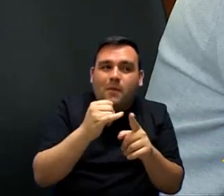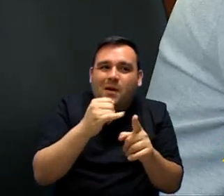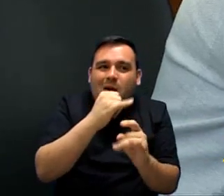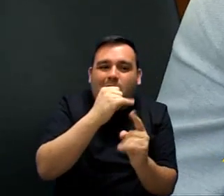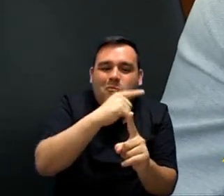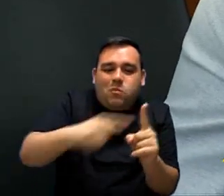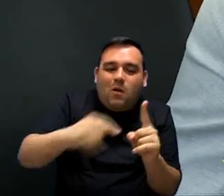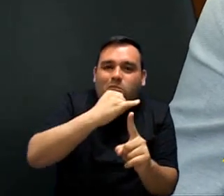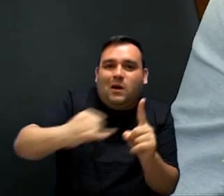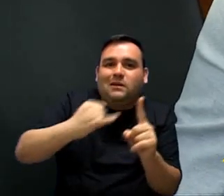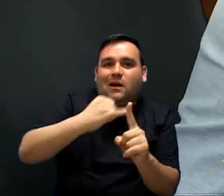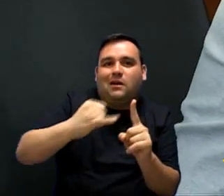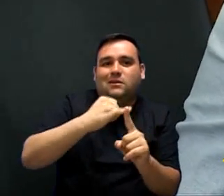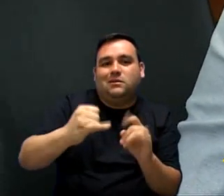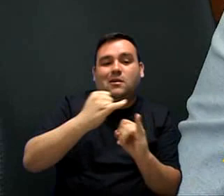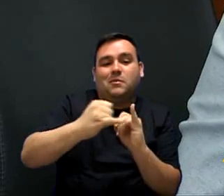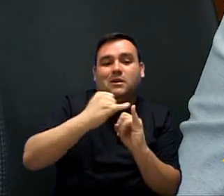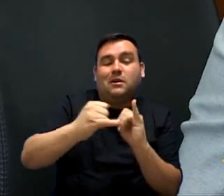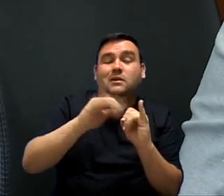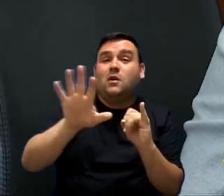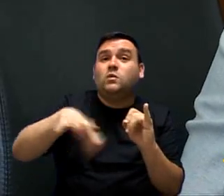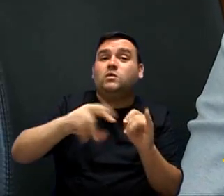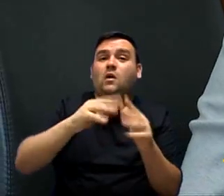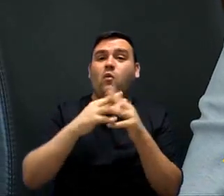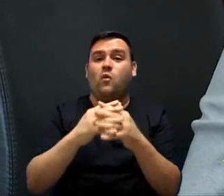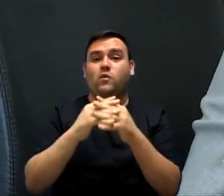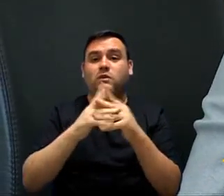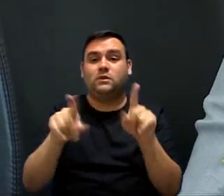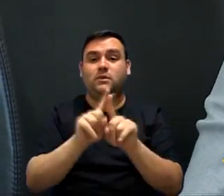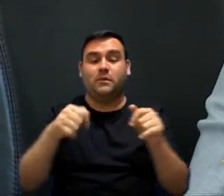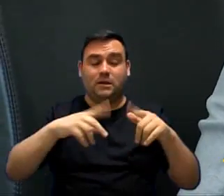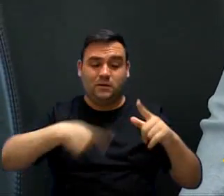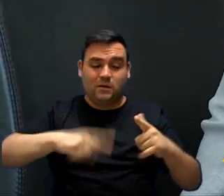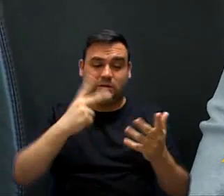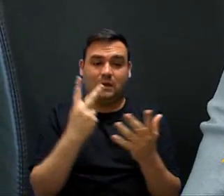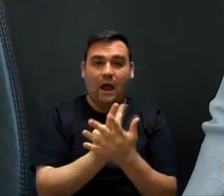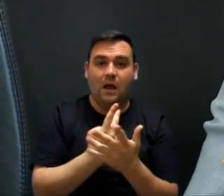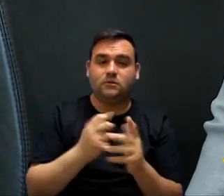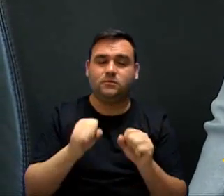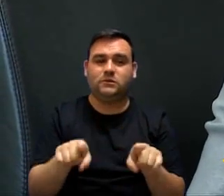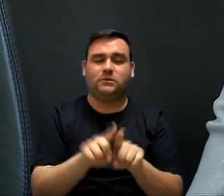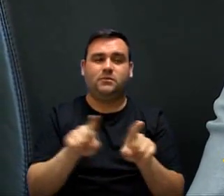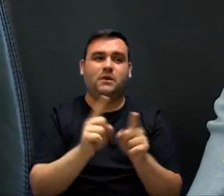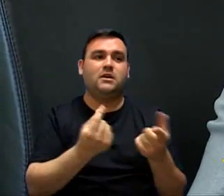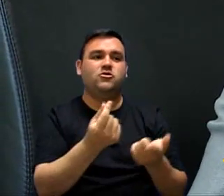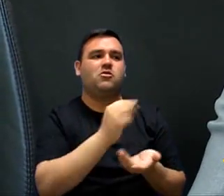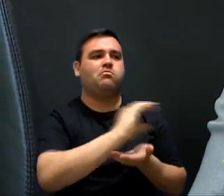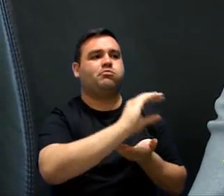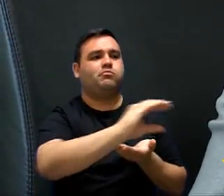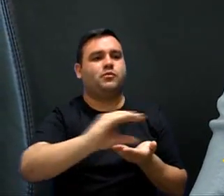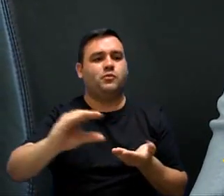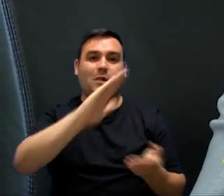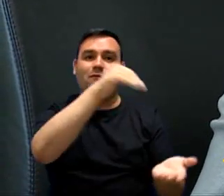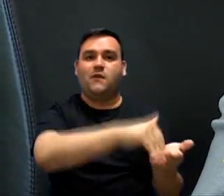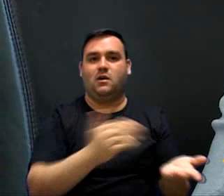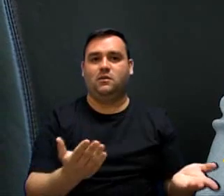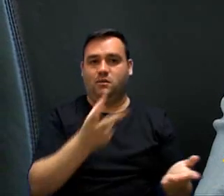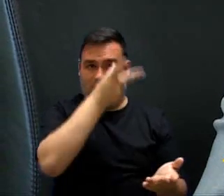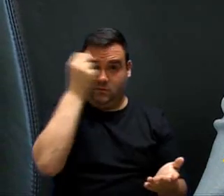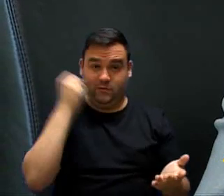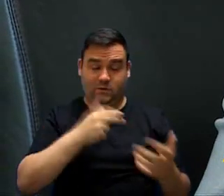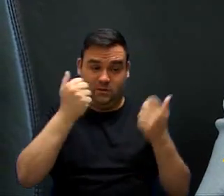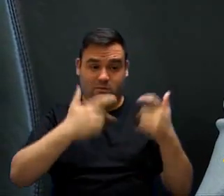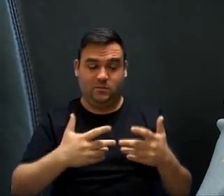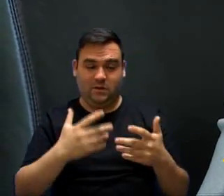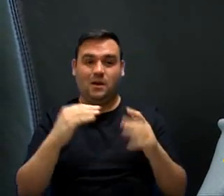todo. Na verdade, eles estão confundindo... e levando a gente a erro na destinação das emendas. A prefeitura diz